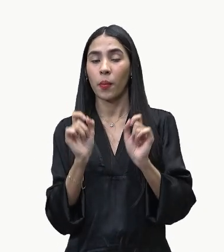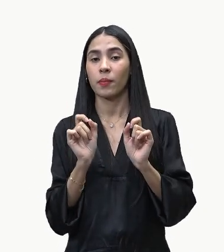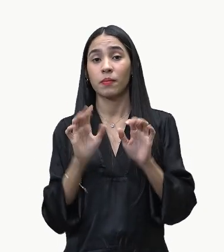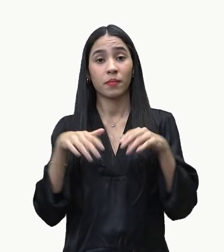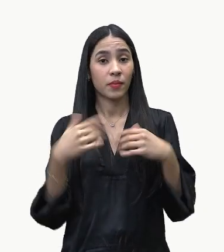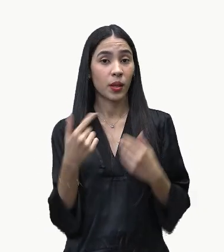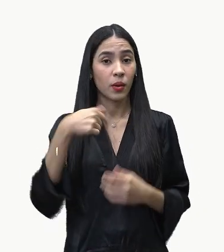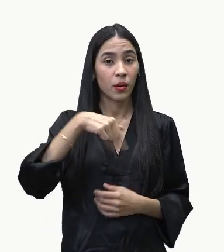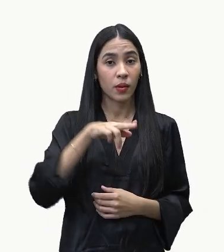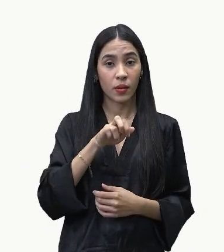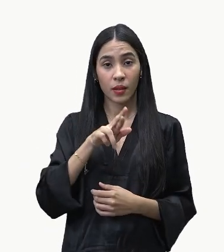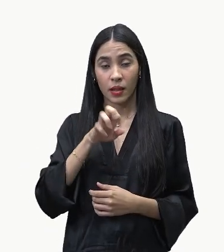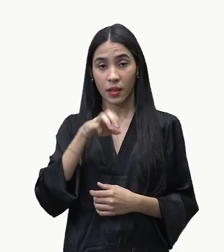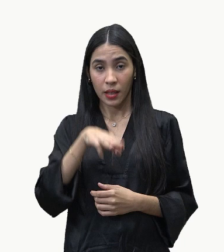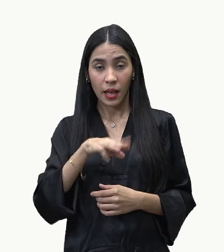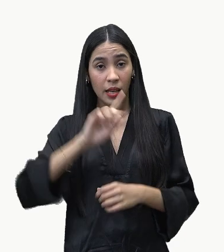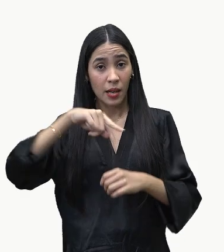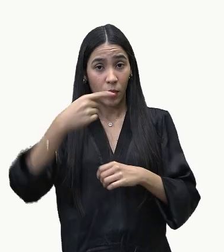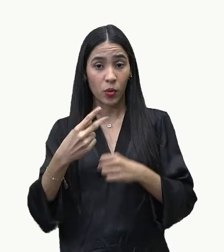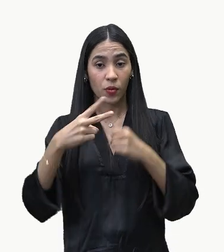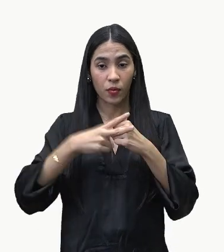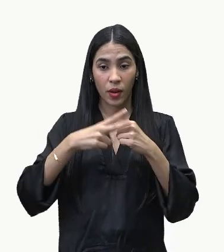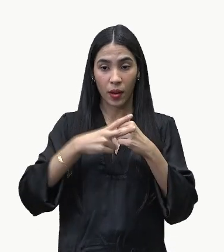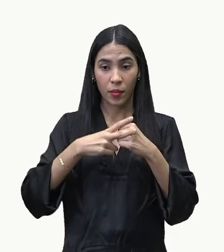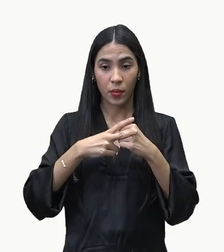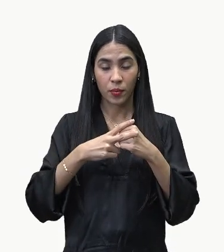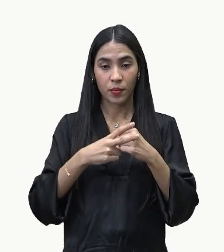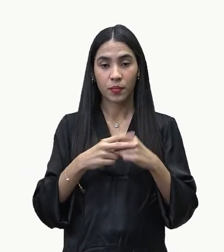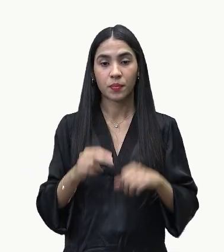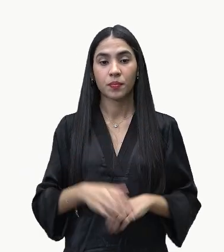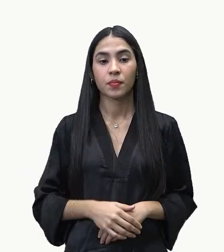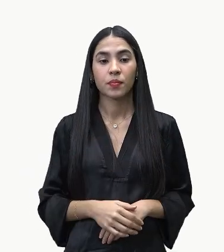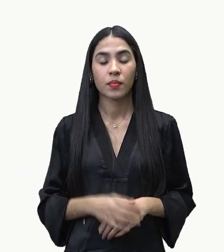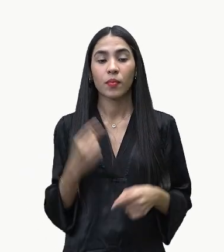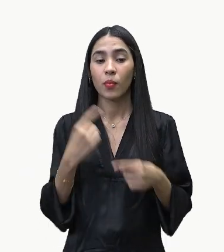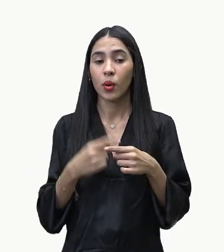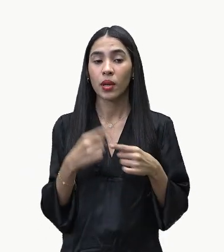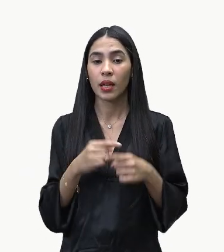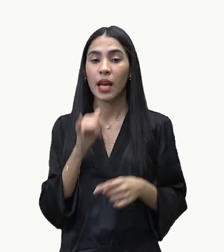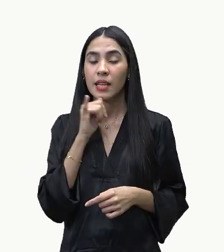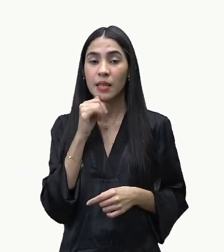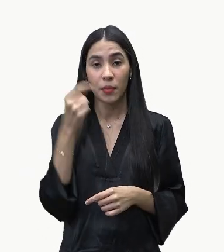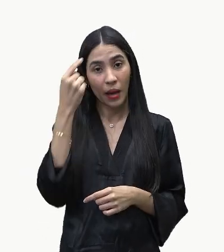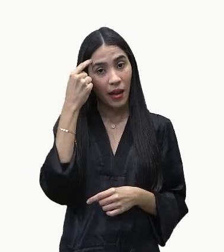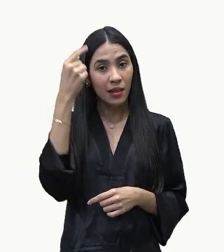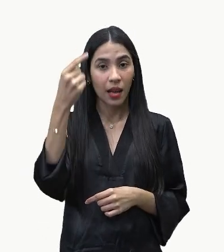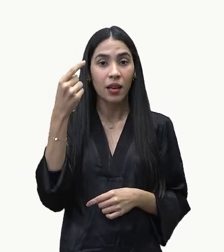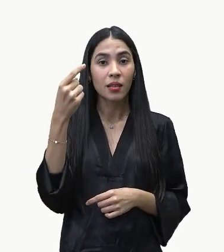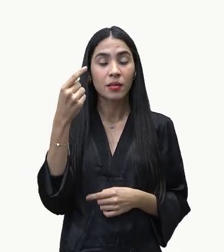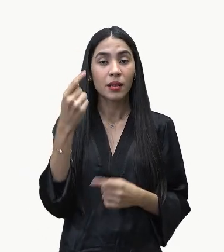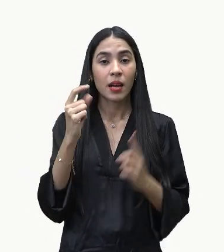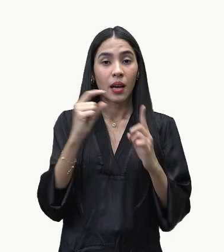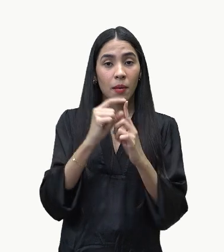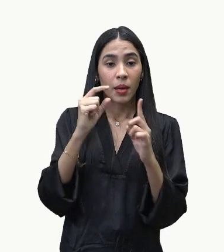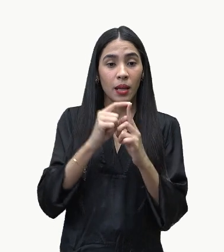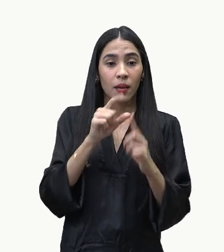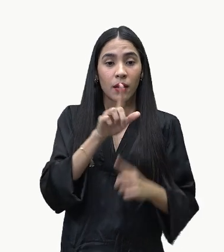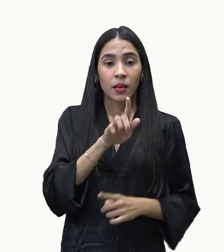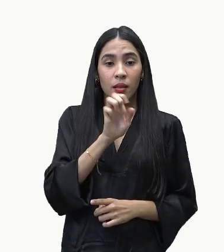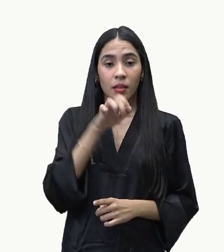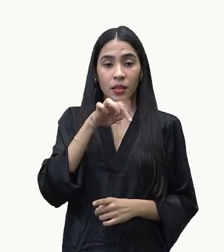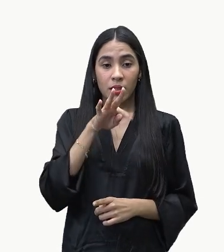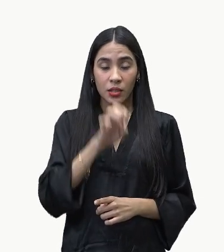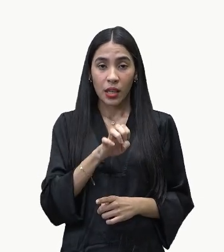no singular e aí o verbo mais à frente no plural, por conta da ideia que a palavra gente